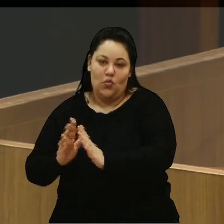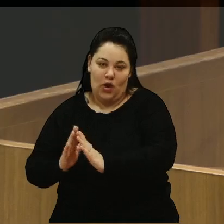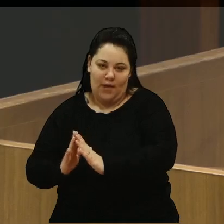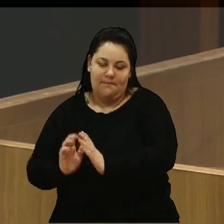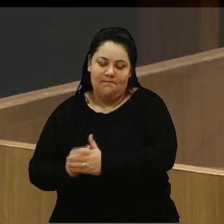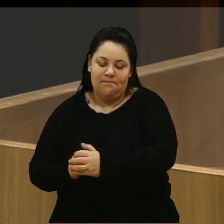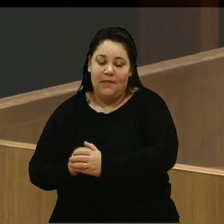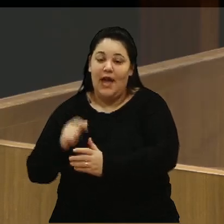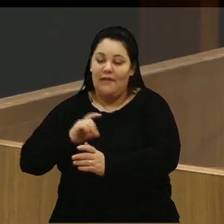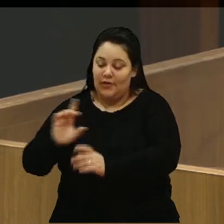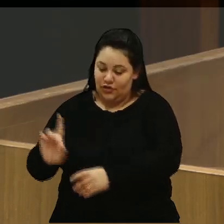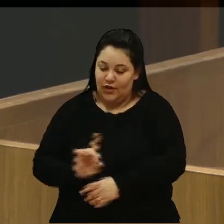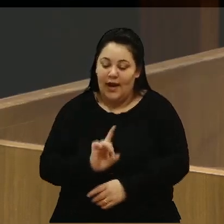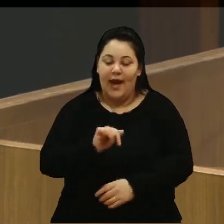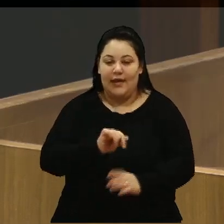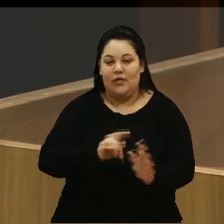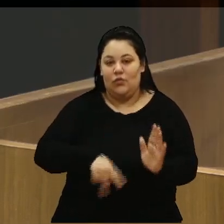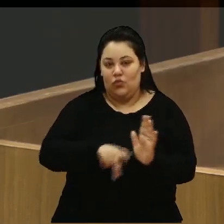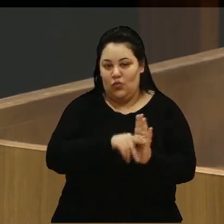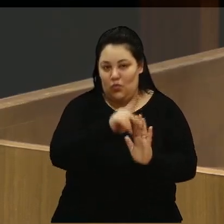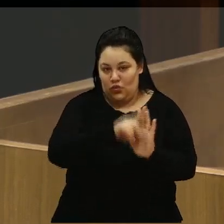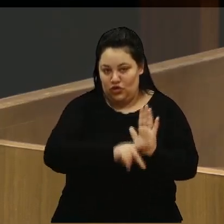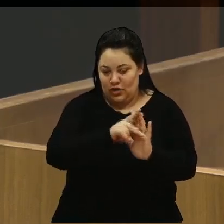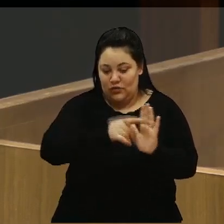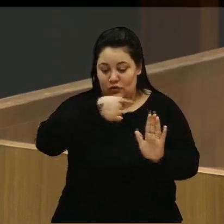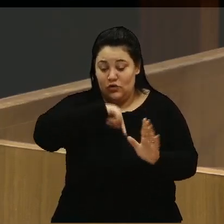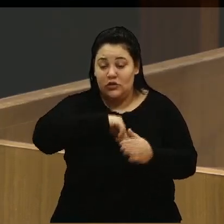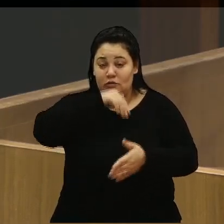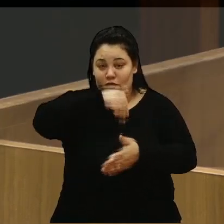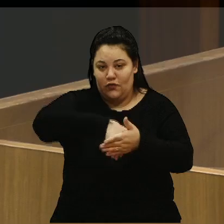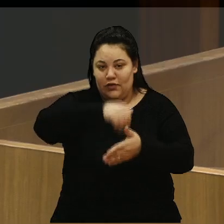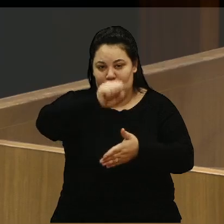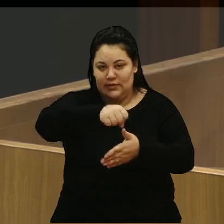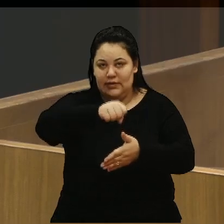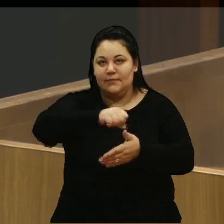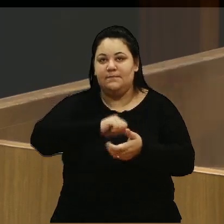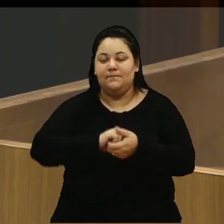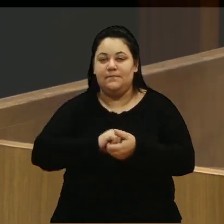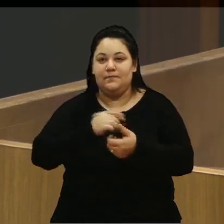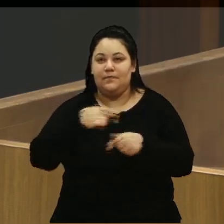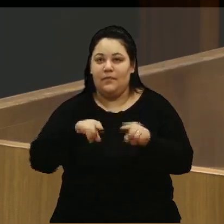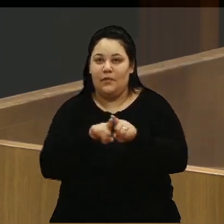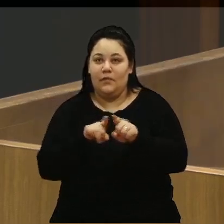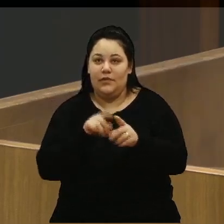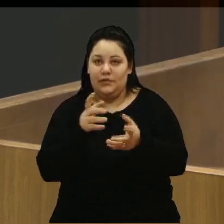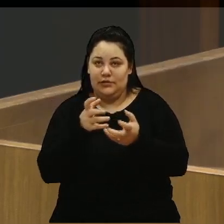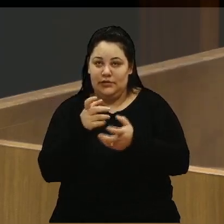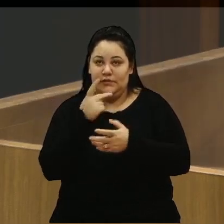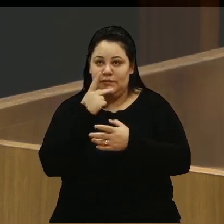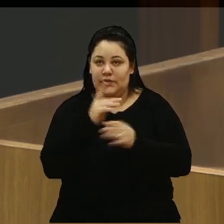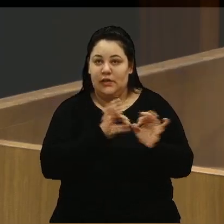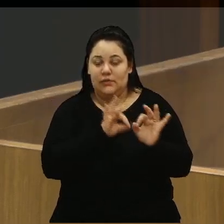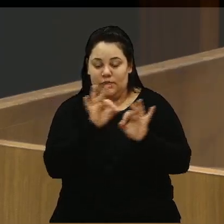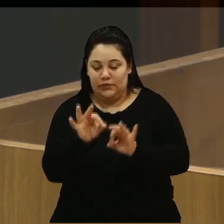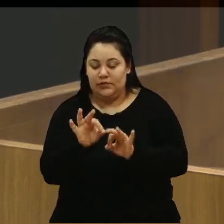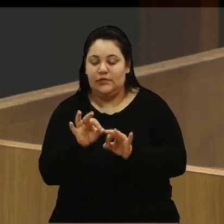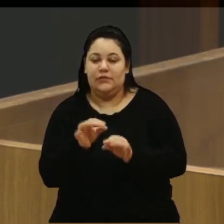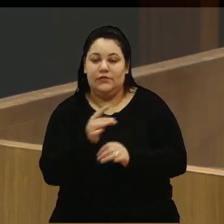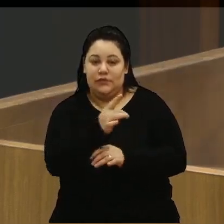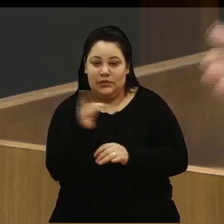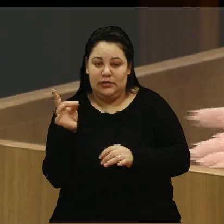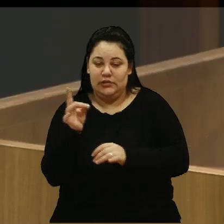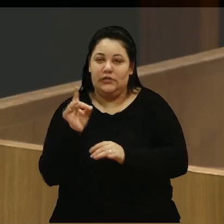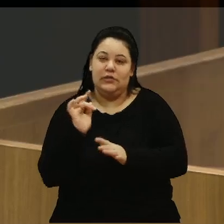casa e a gente vai estar votando, então, né, comentar com as pessoas que nos assistem, com o pessoal aqui, com os próprios